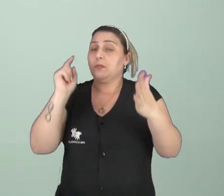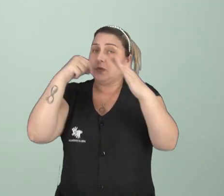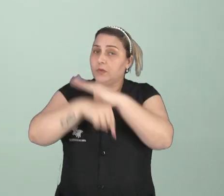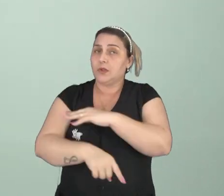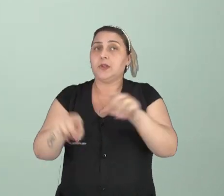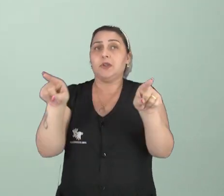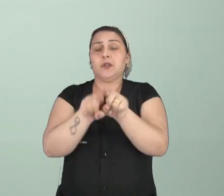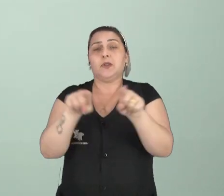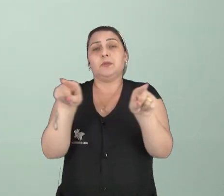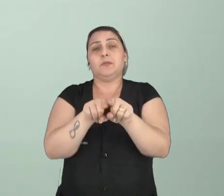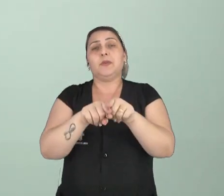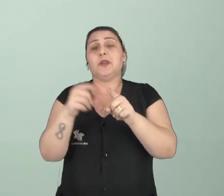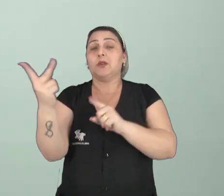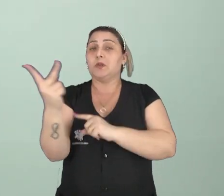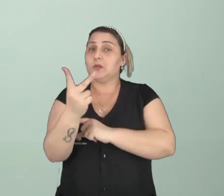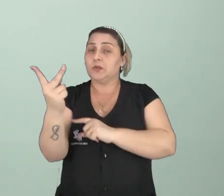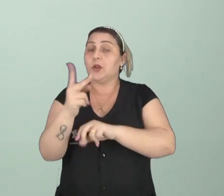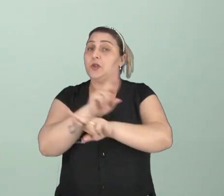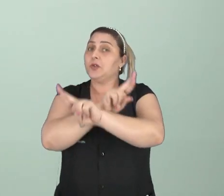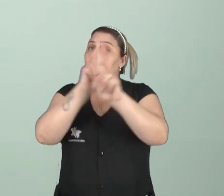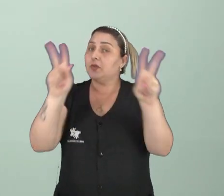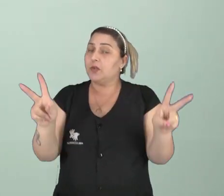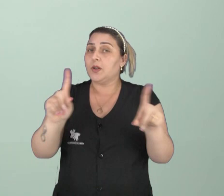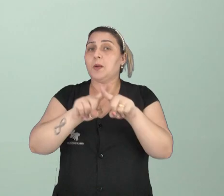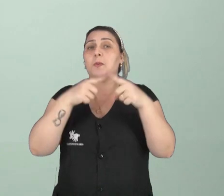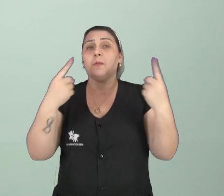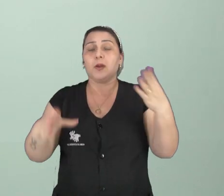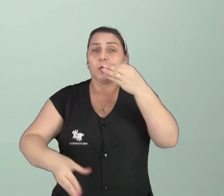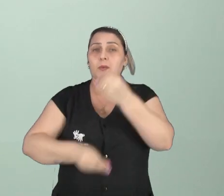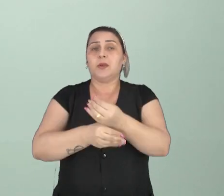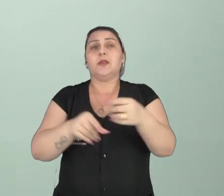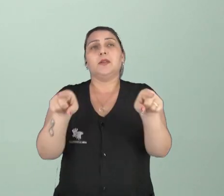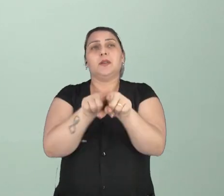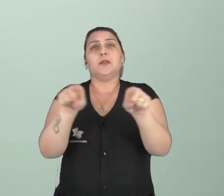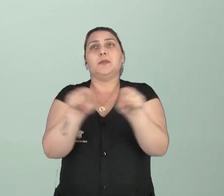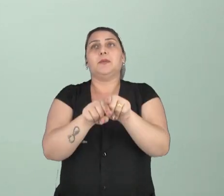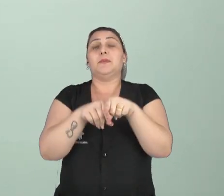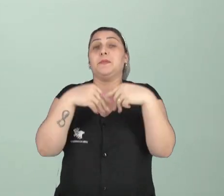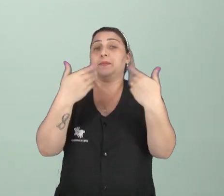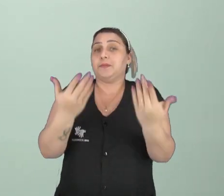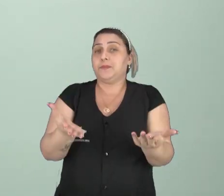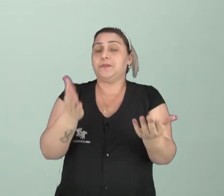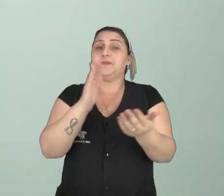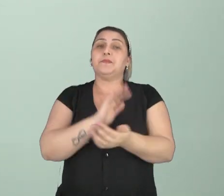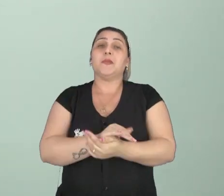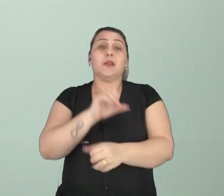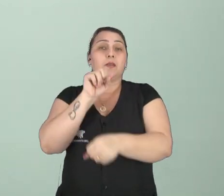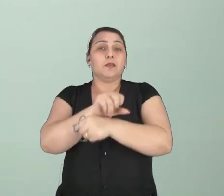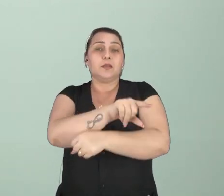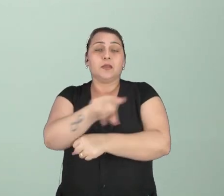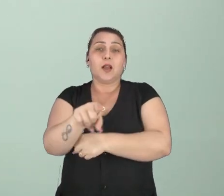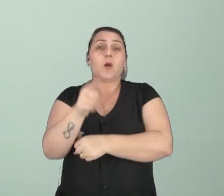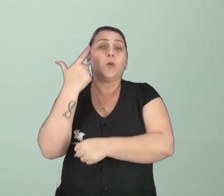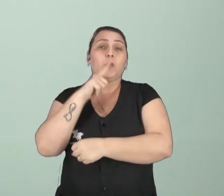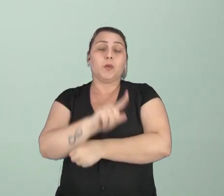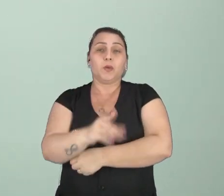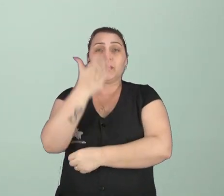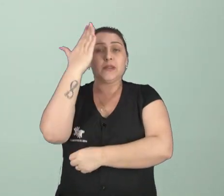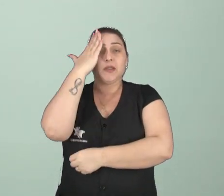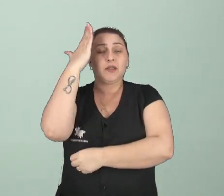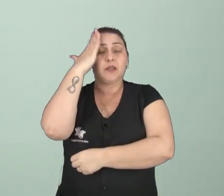também, certo? Então elas são diferentes, mas se complementam também. Então é isso, eu espero que vocês tenham